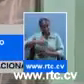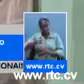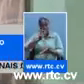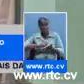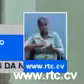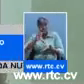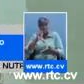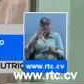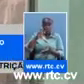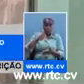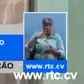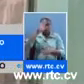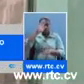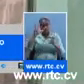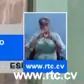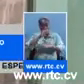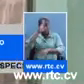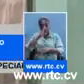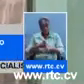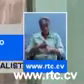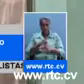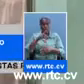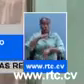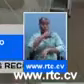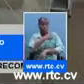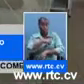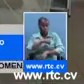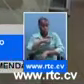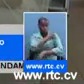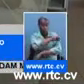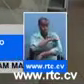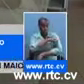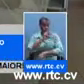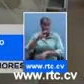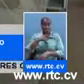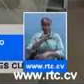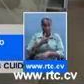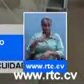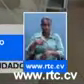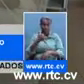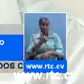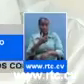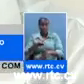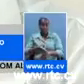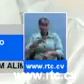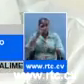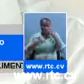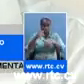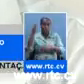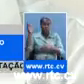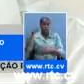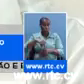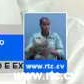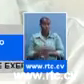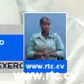novos casos e o Hospital Agostinho Neto tem, neste momento, 29 pessoas internadas com esta doença. A delegada de saúde da